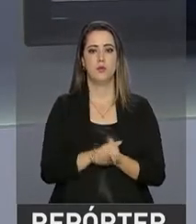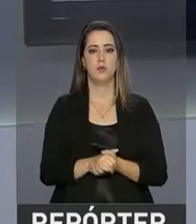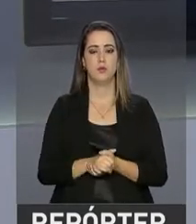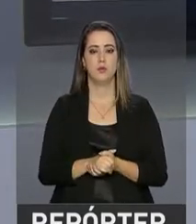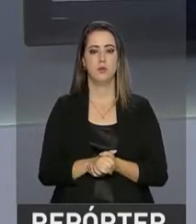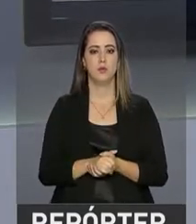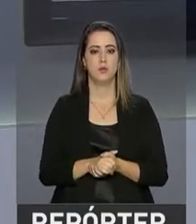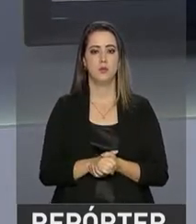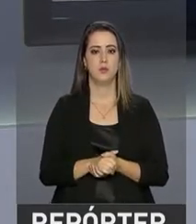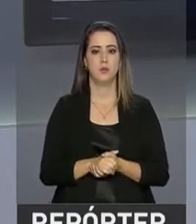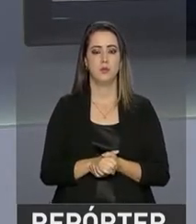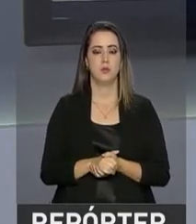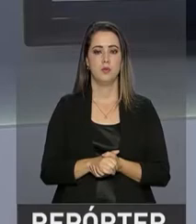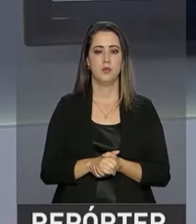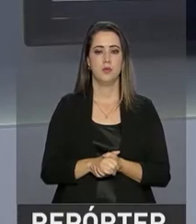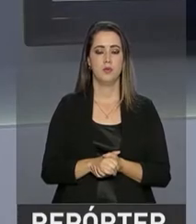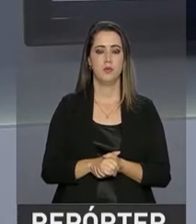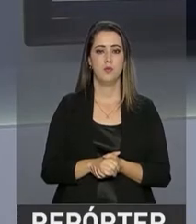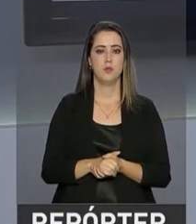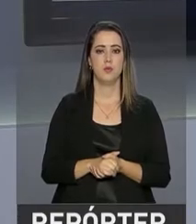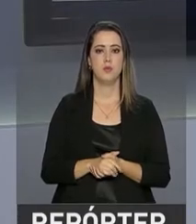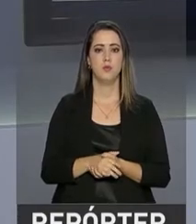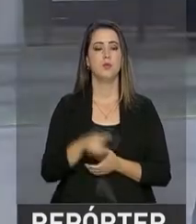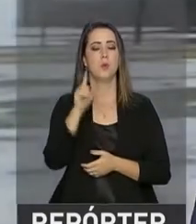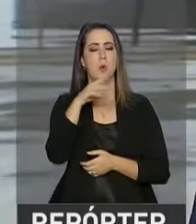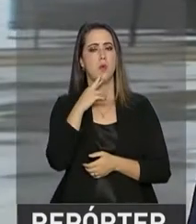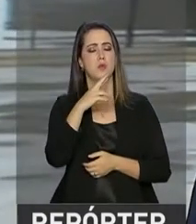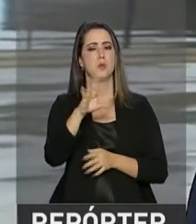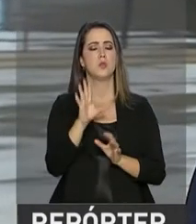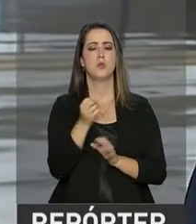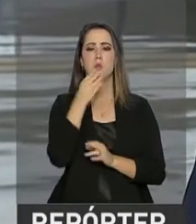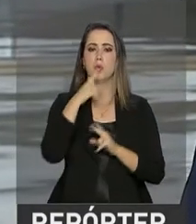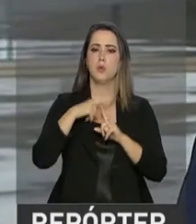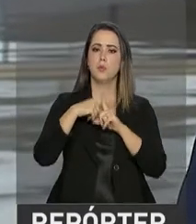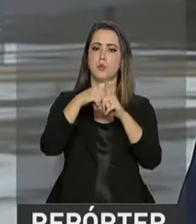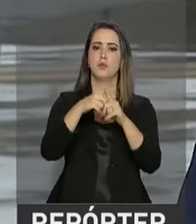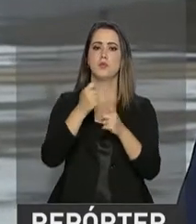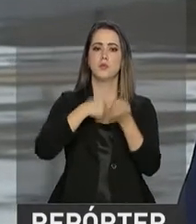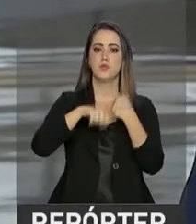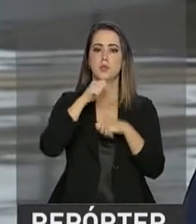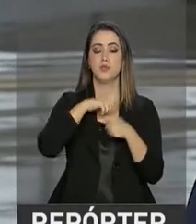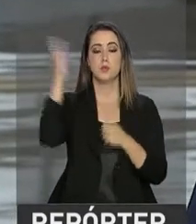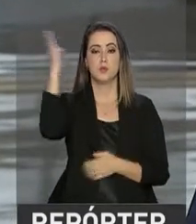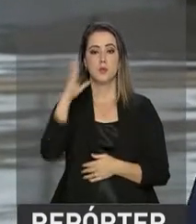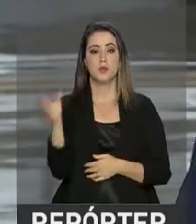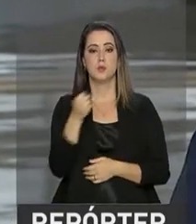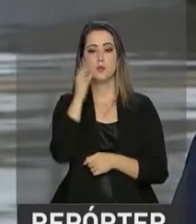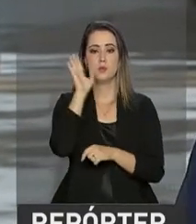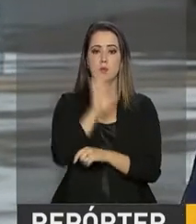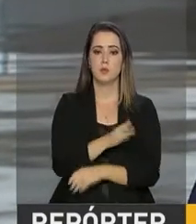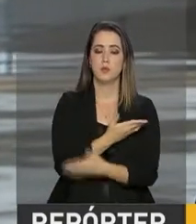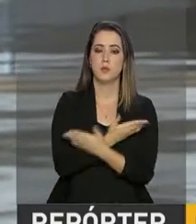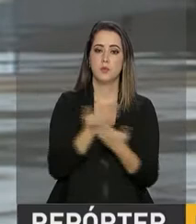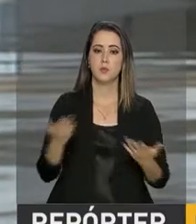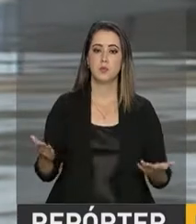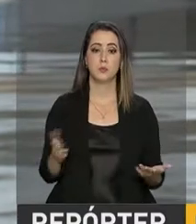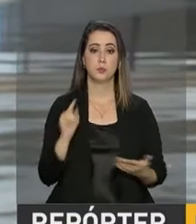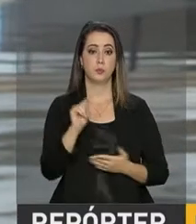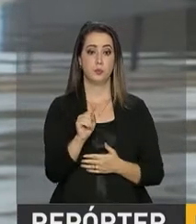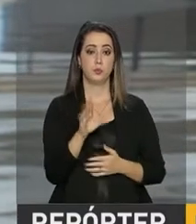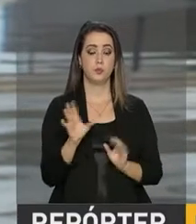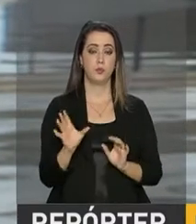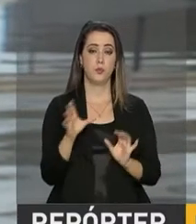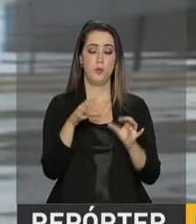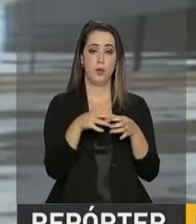escuta? Um resultado muito positivo para a economia brasileira. Boa tarde, Ana Gabriela. Boa tarde a todos. Segundo